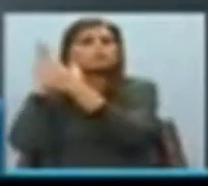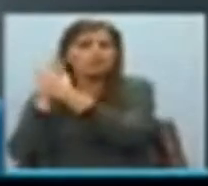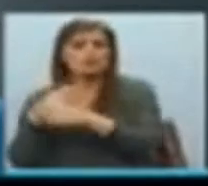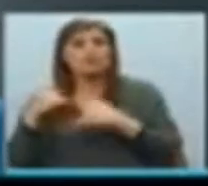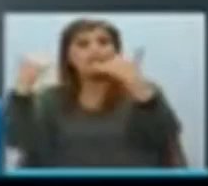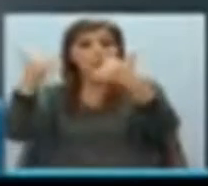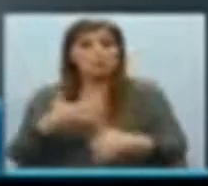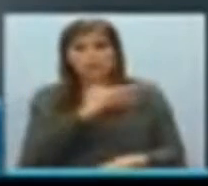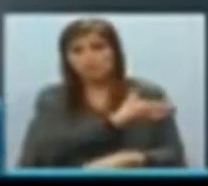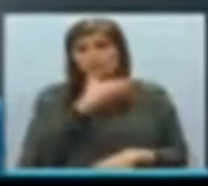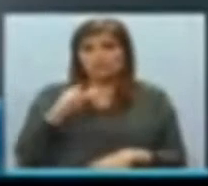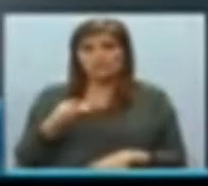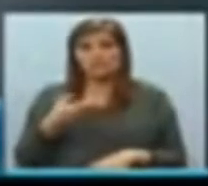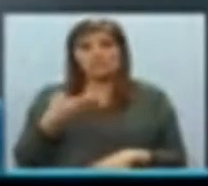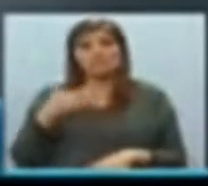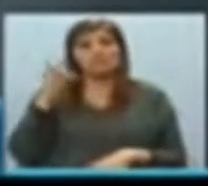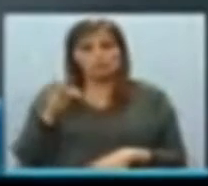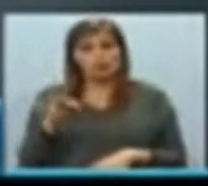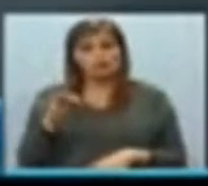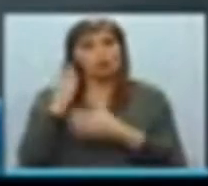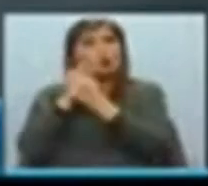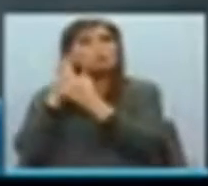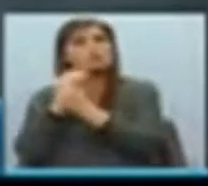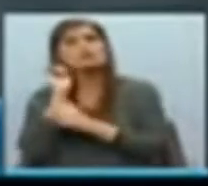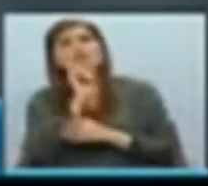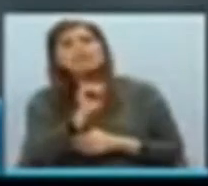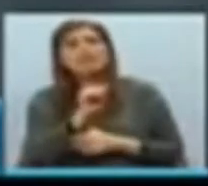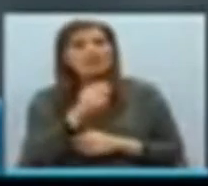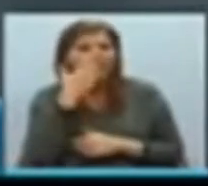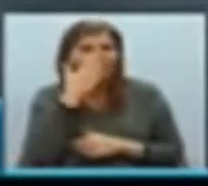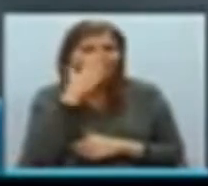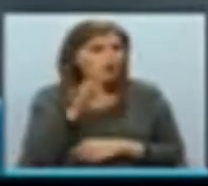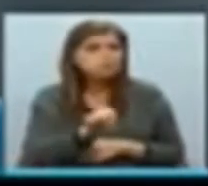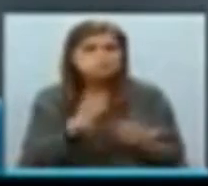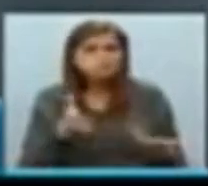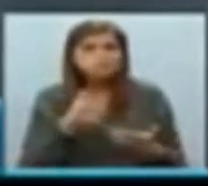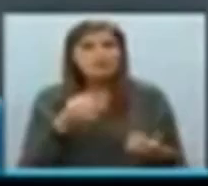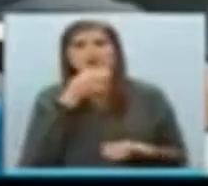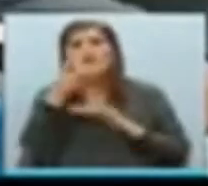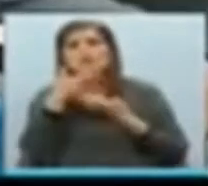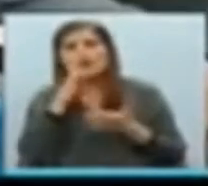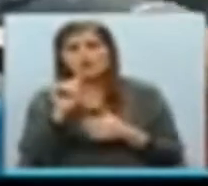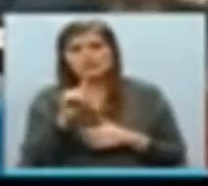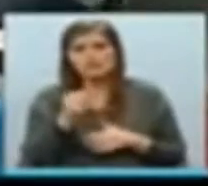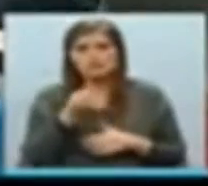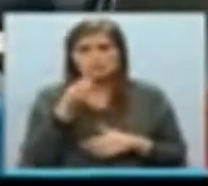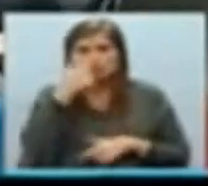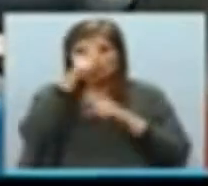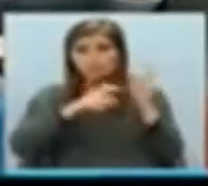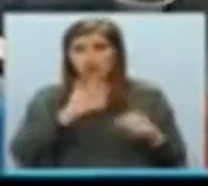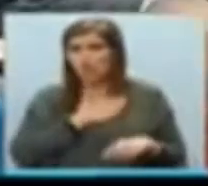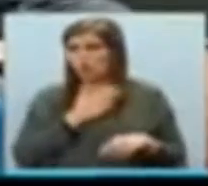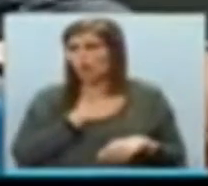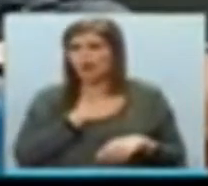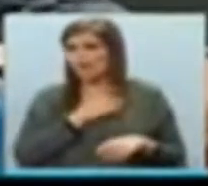né esse processo o lixo de ninguém conseguiu encontrar eu estava conversando com os netos veículos porque também não crê em encontrar deus que o